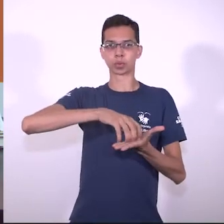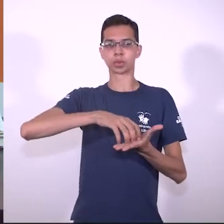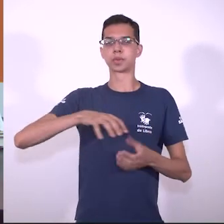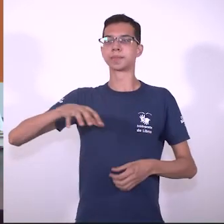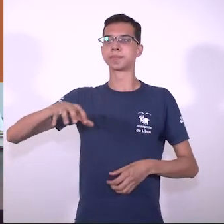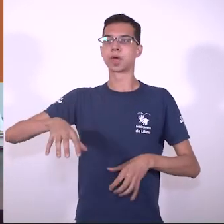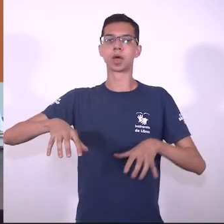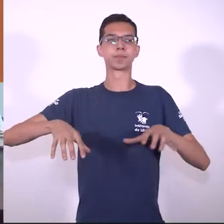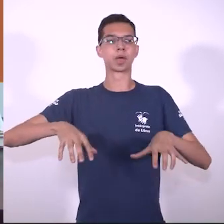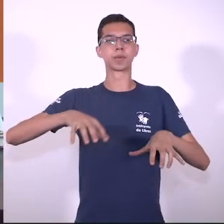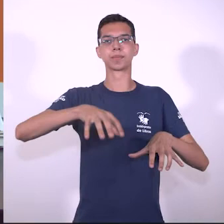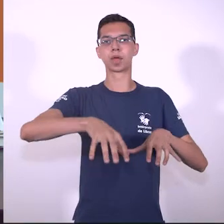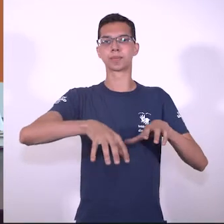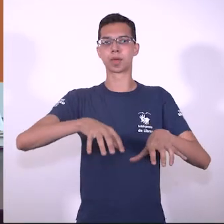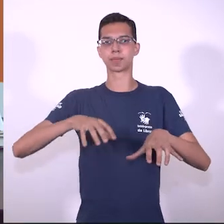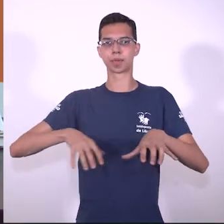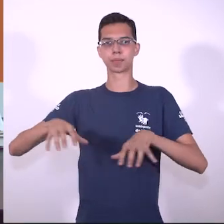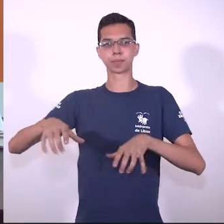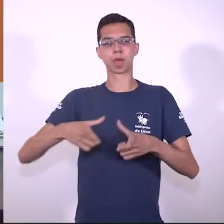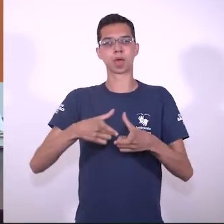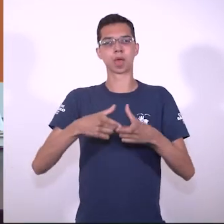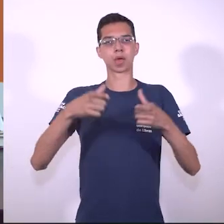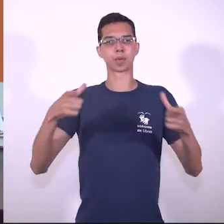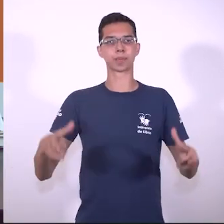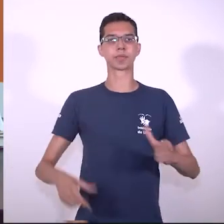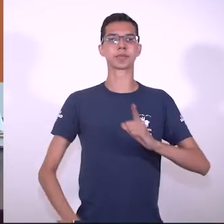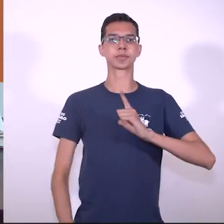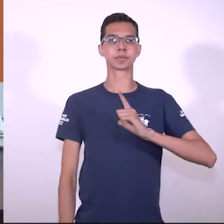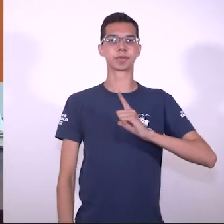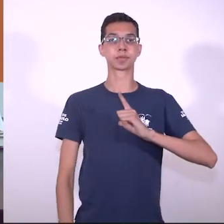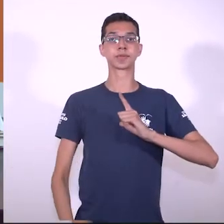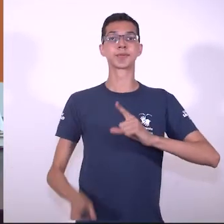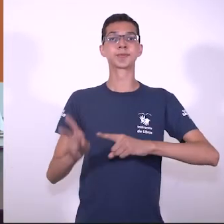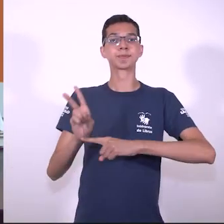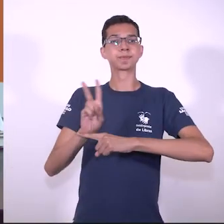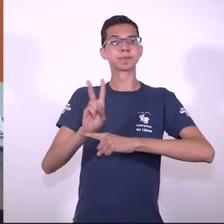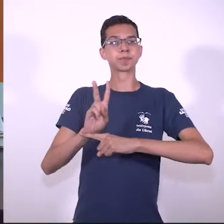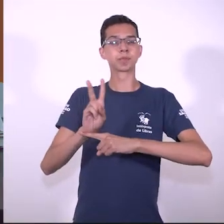monitorado diariamente com os nossos coordenadores de saúde.